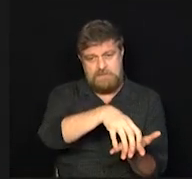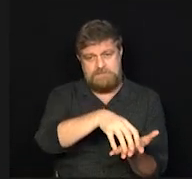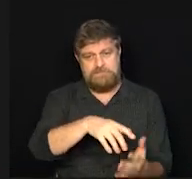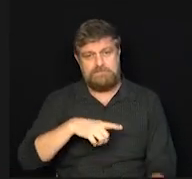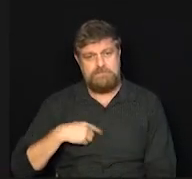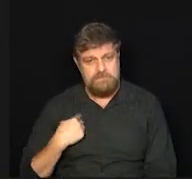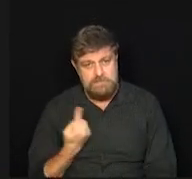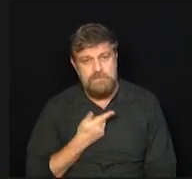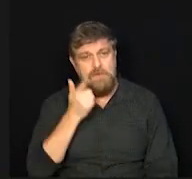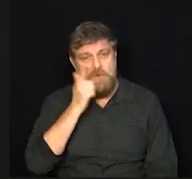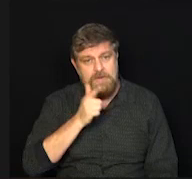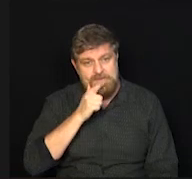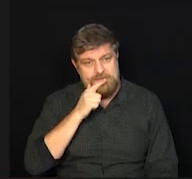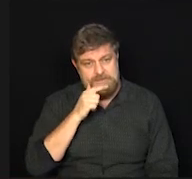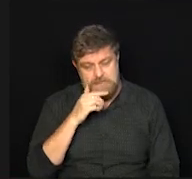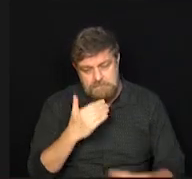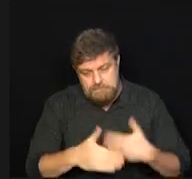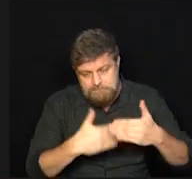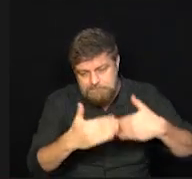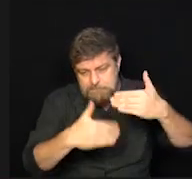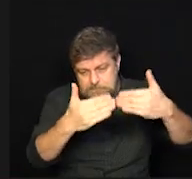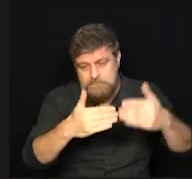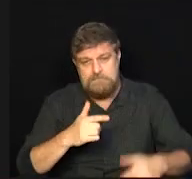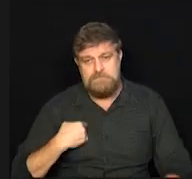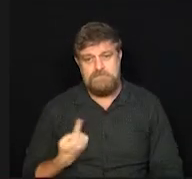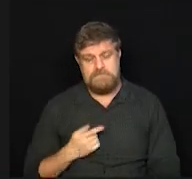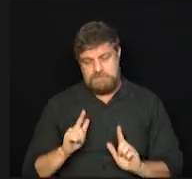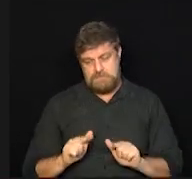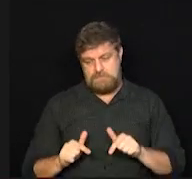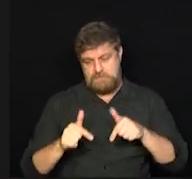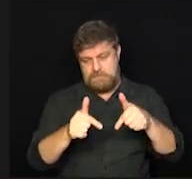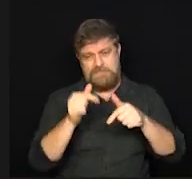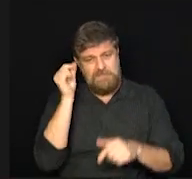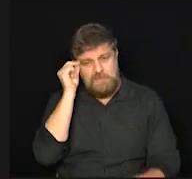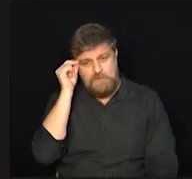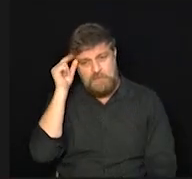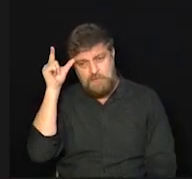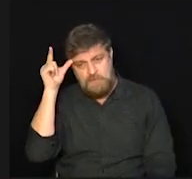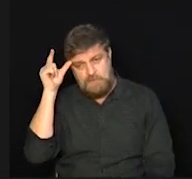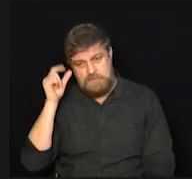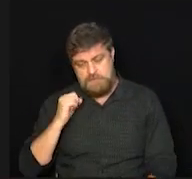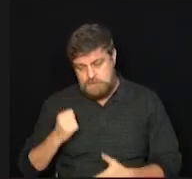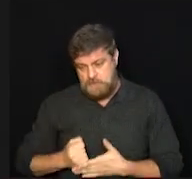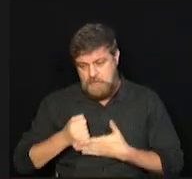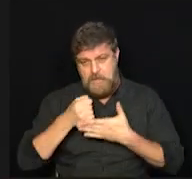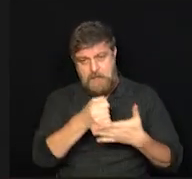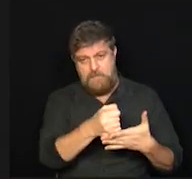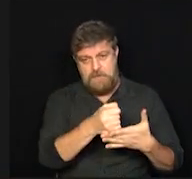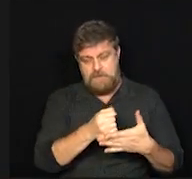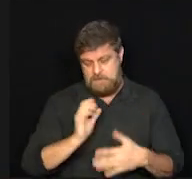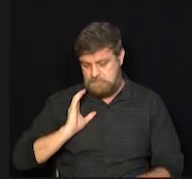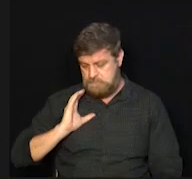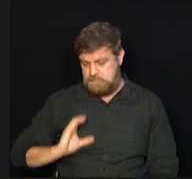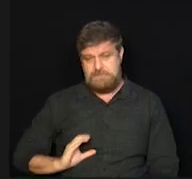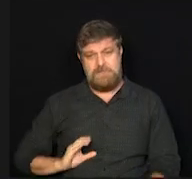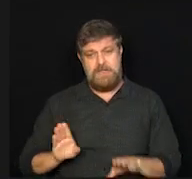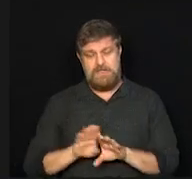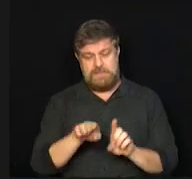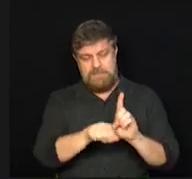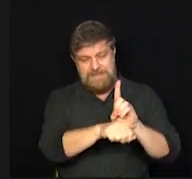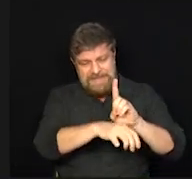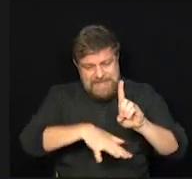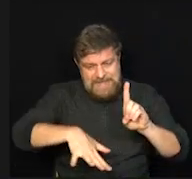para que a gente possa ampliar cada vez mais As Nossas ações cultura já foi a construção da Cidadania e para a